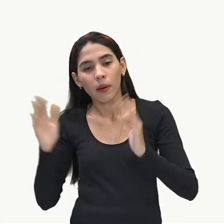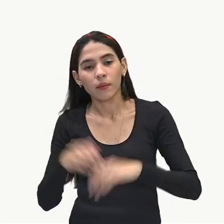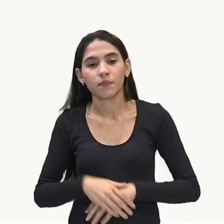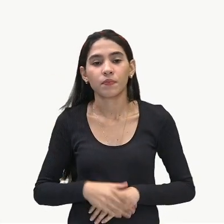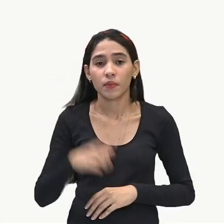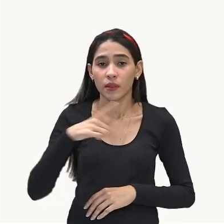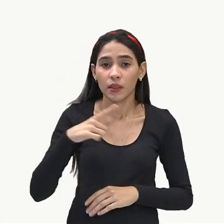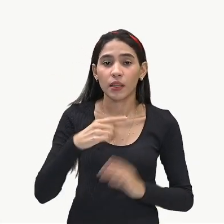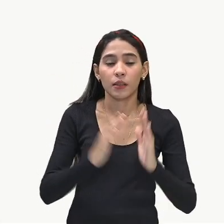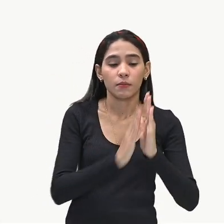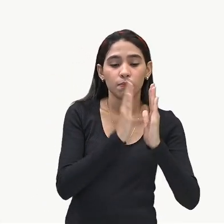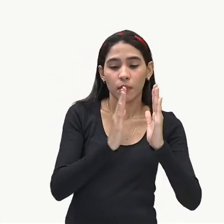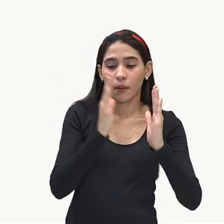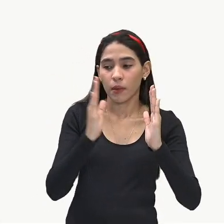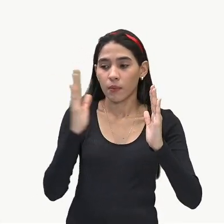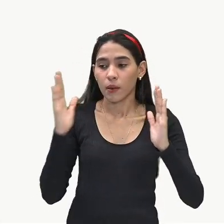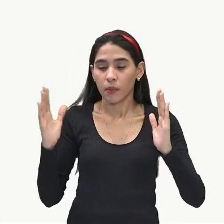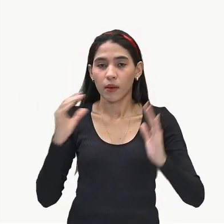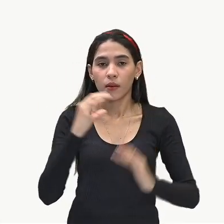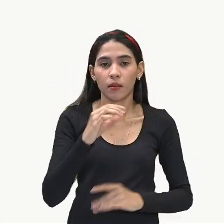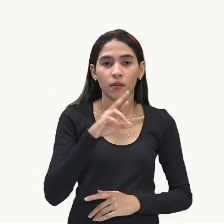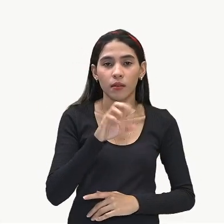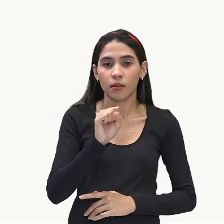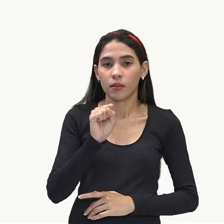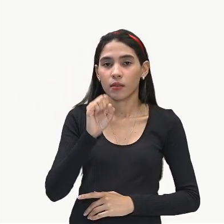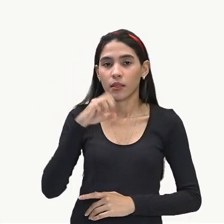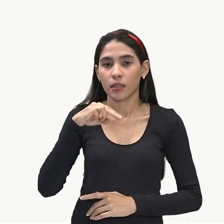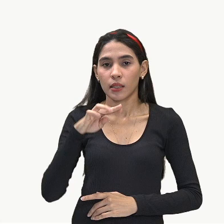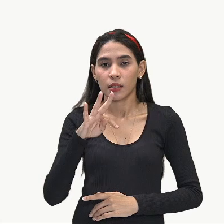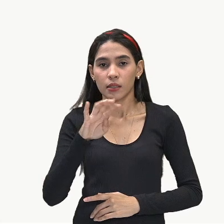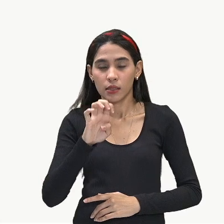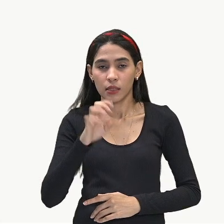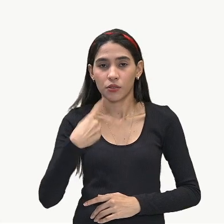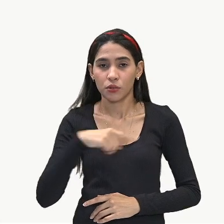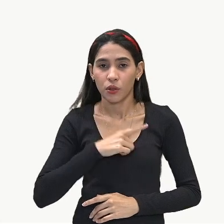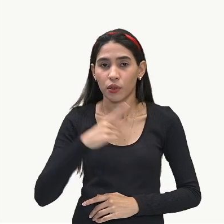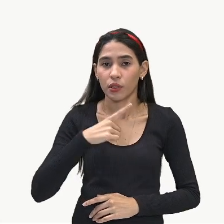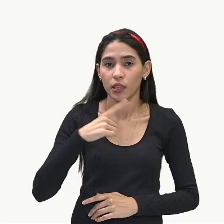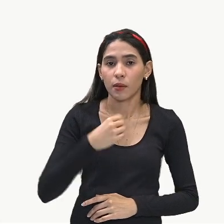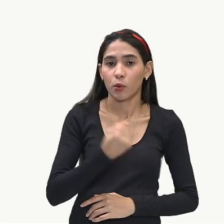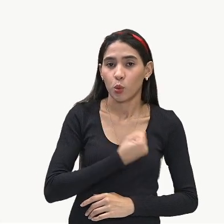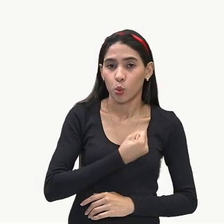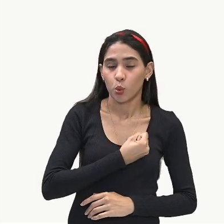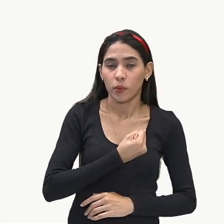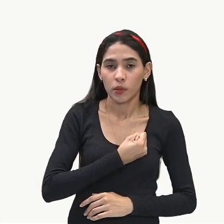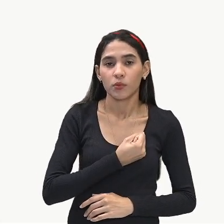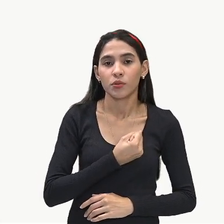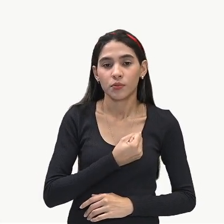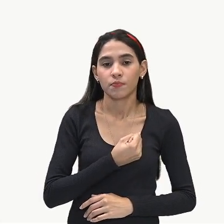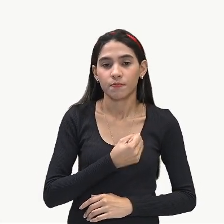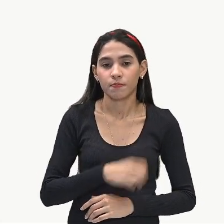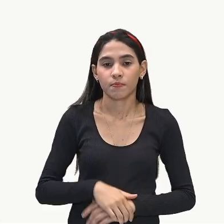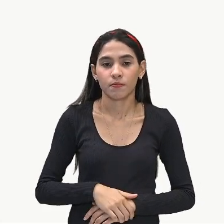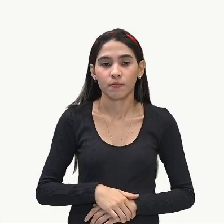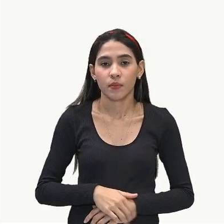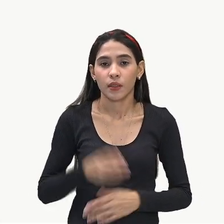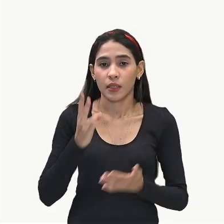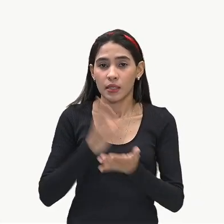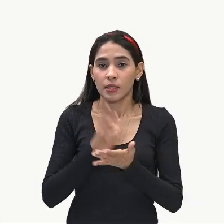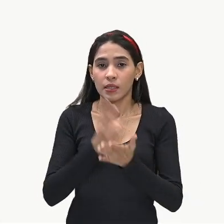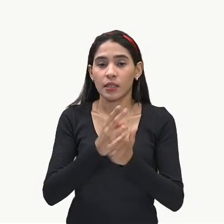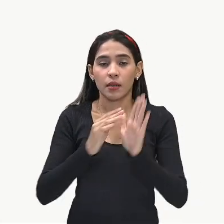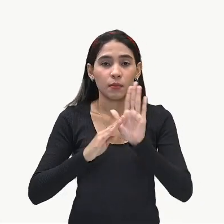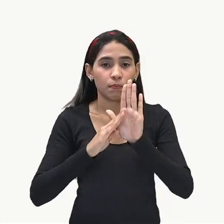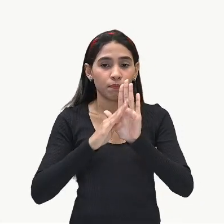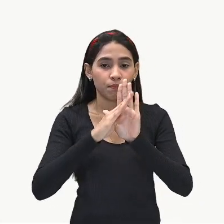uma sequência crescente, porque nós temos números que vão sempre do menor para o